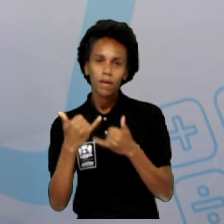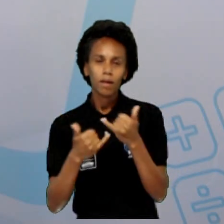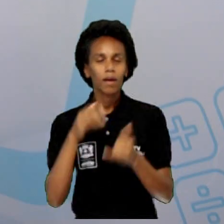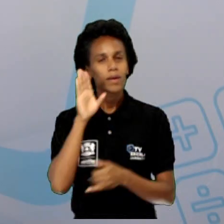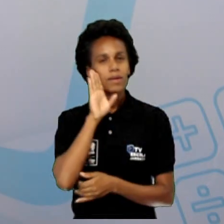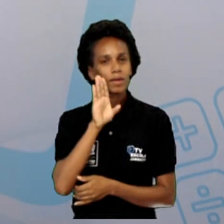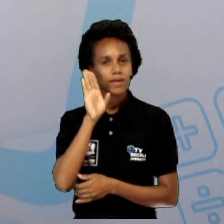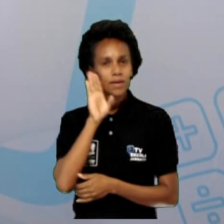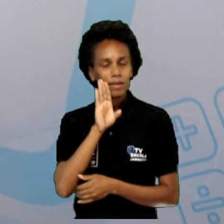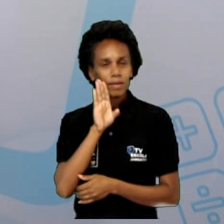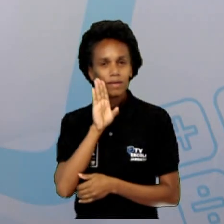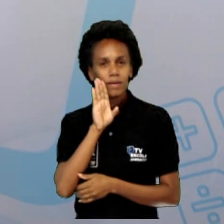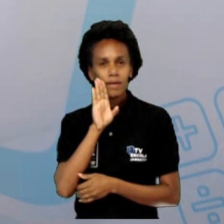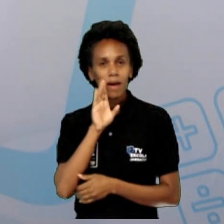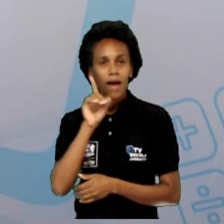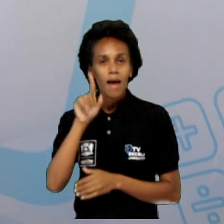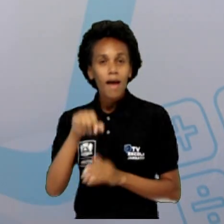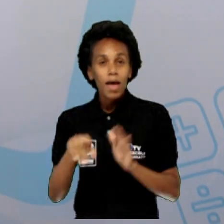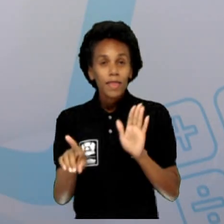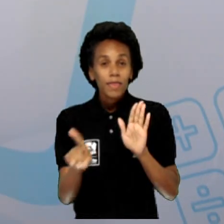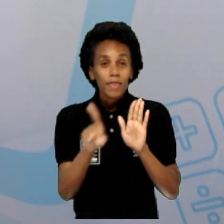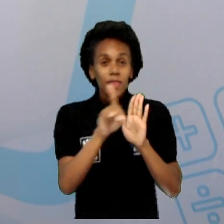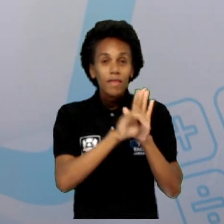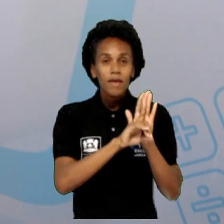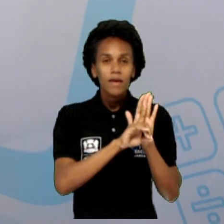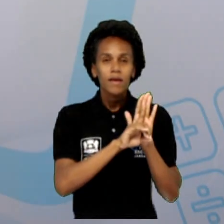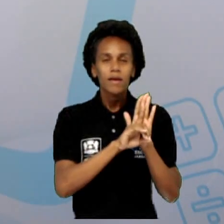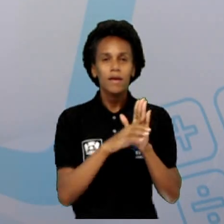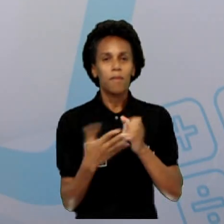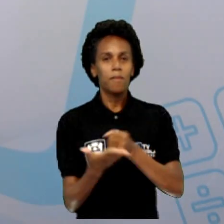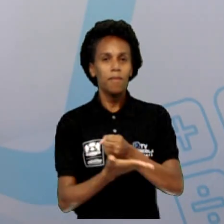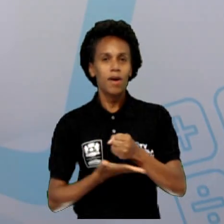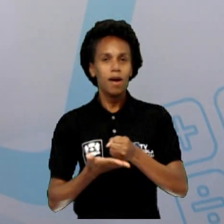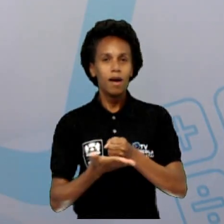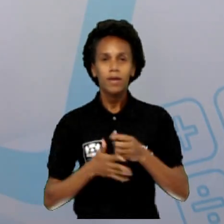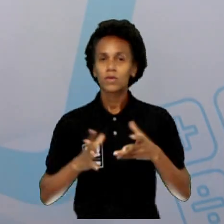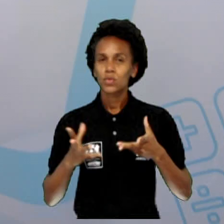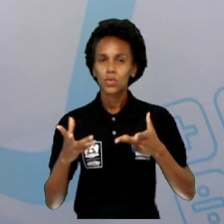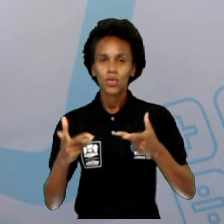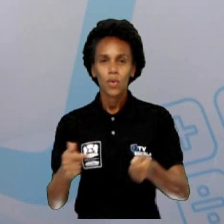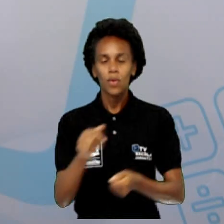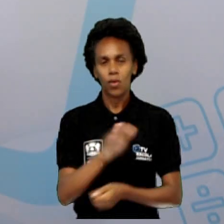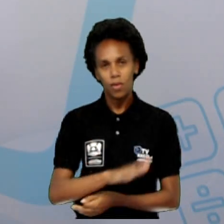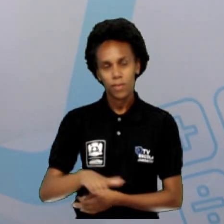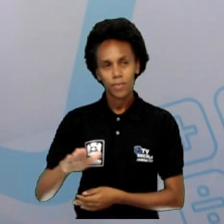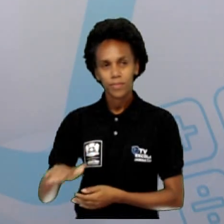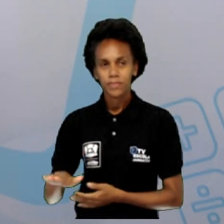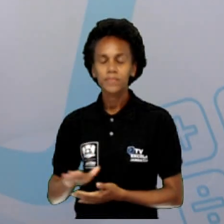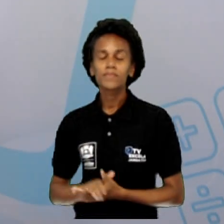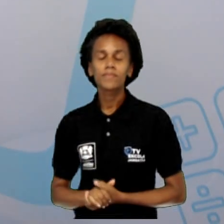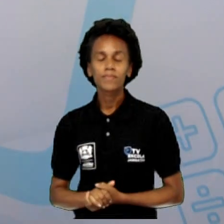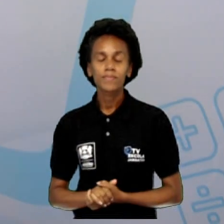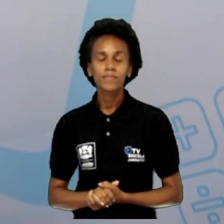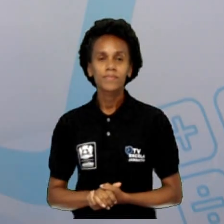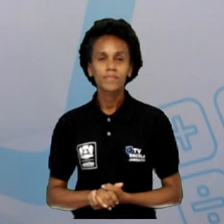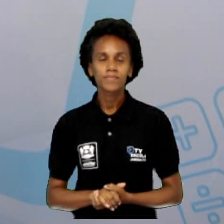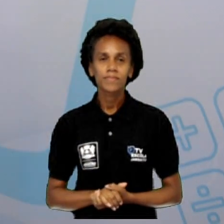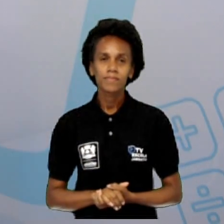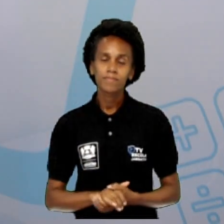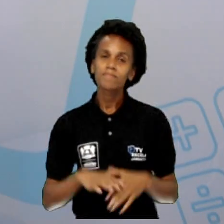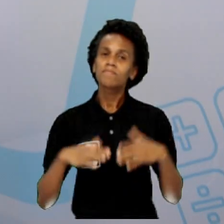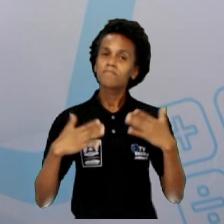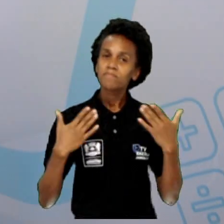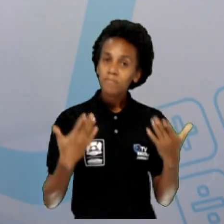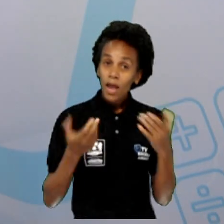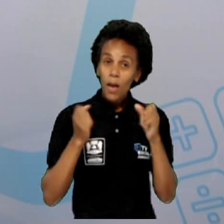faz parte dos direitos básicos de toda criança, tá bom? E para brincar, dá para brincar